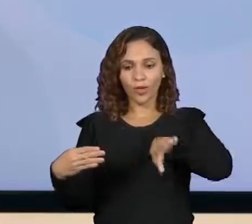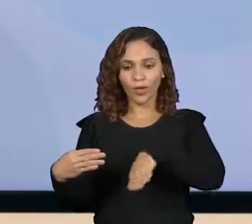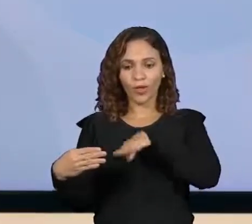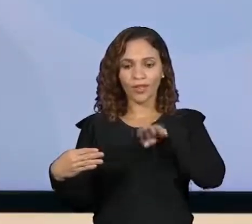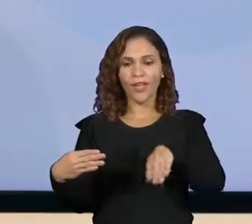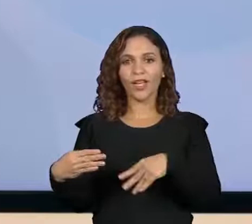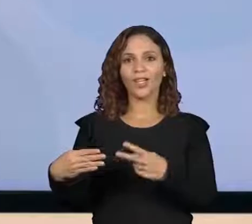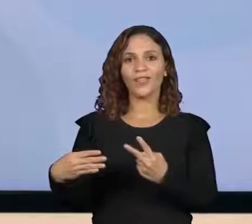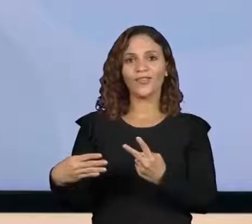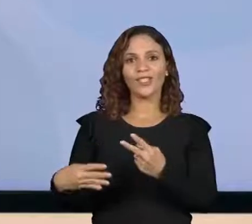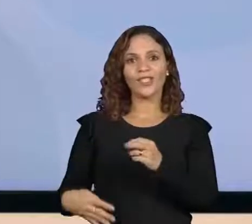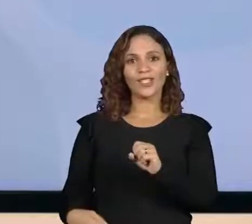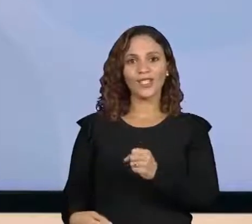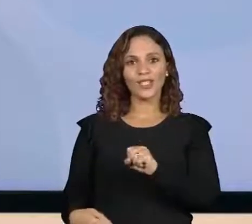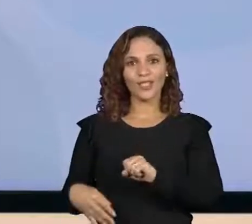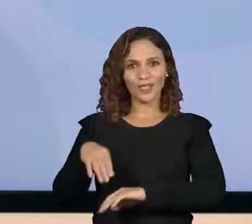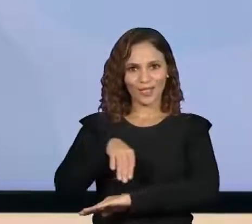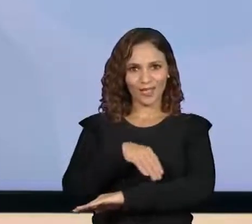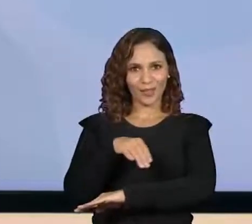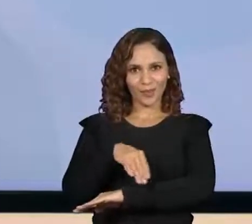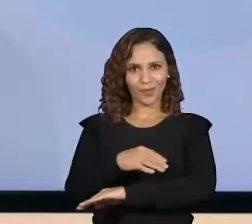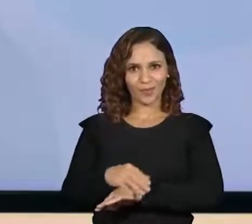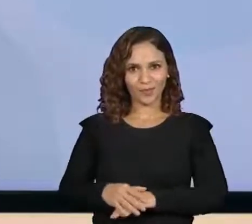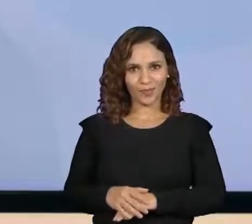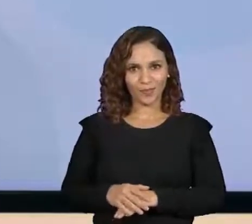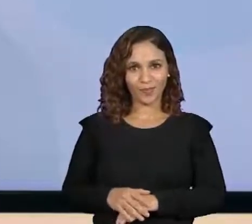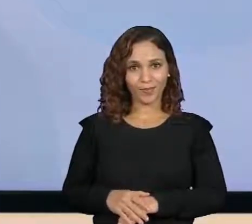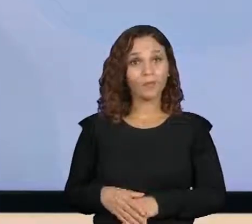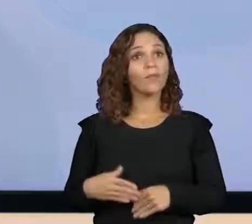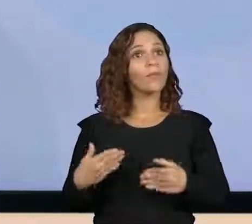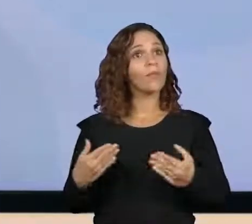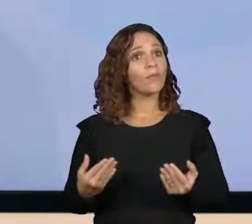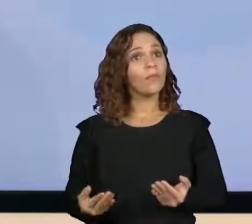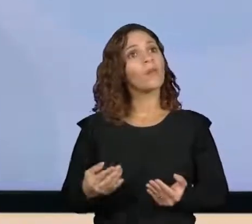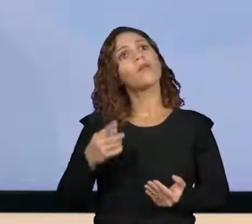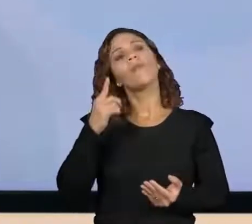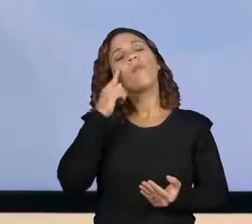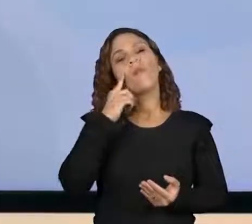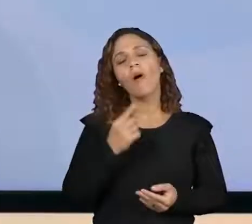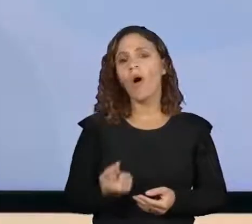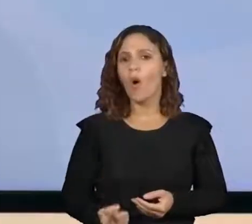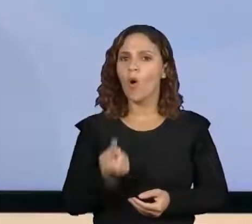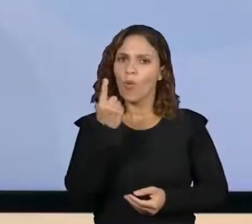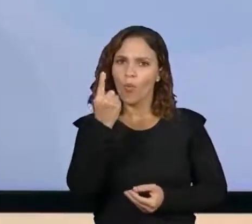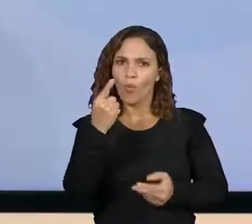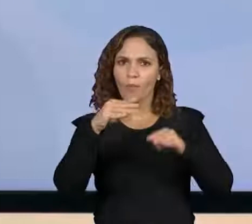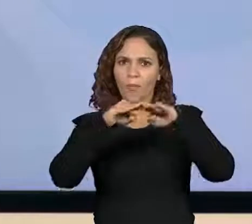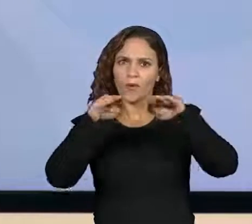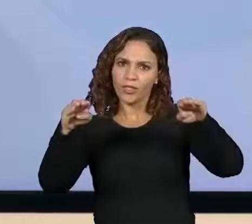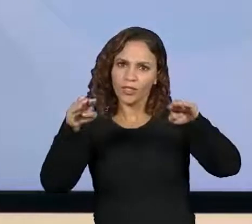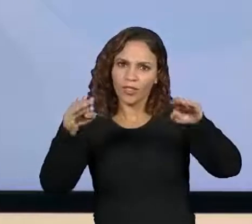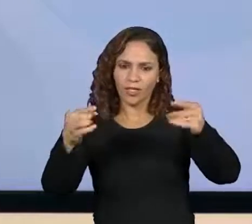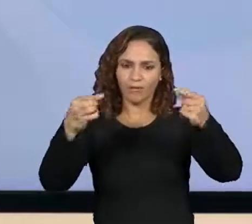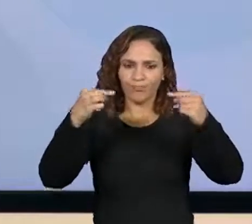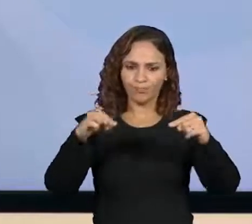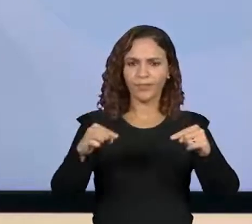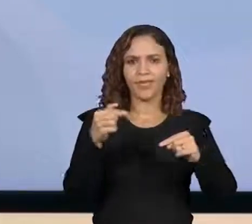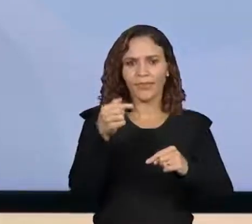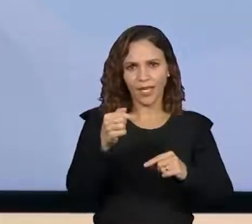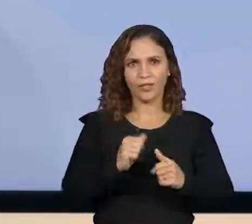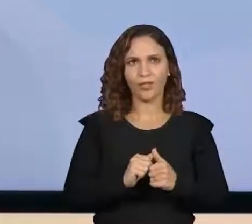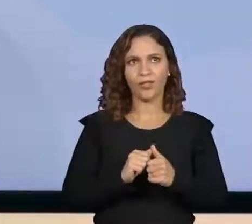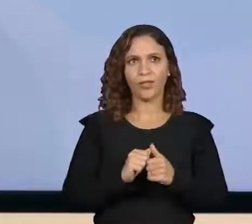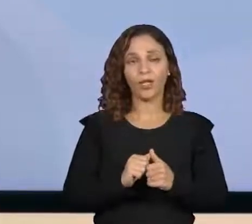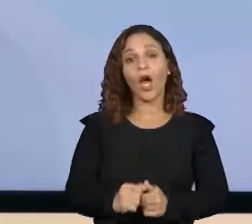Olha que legal. Então, Pro, é só eu ir contando aqui na tabela, eu ir colocando de 7 em